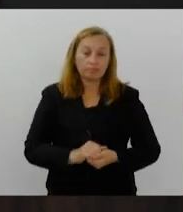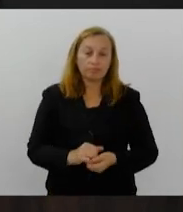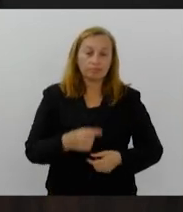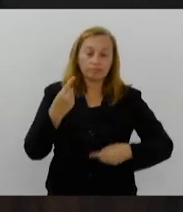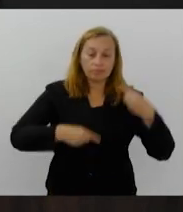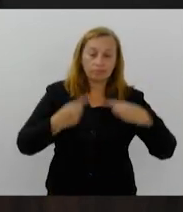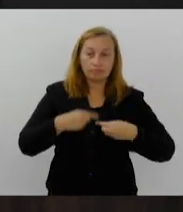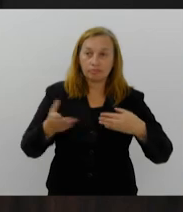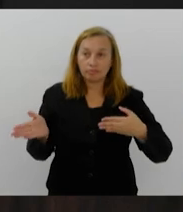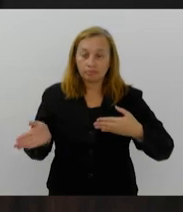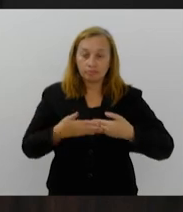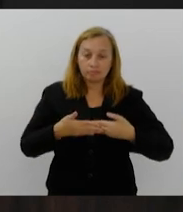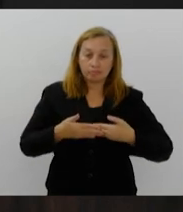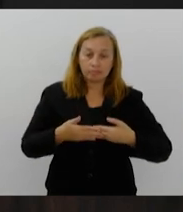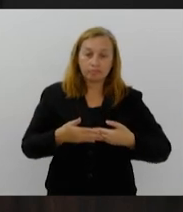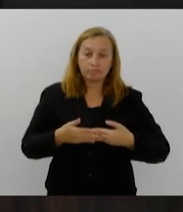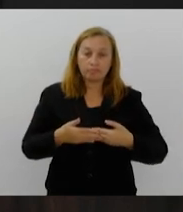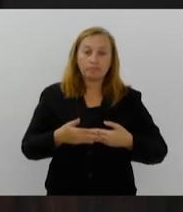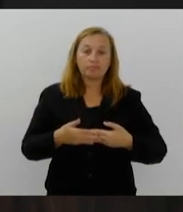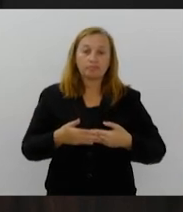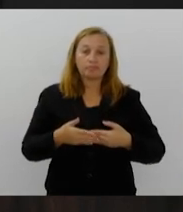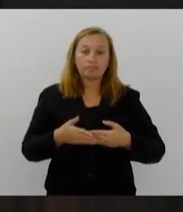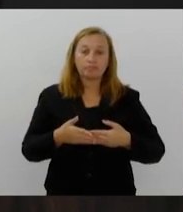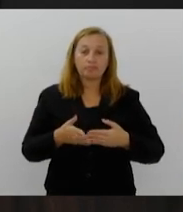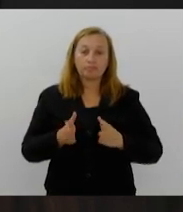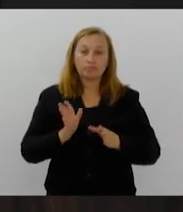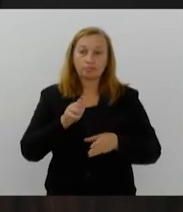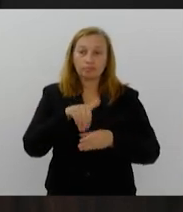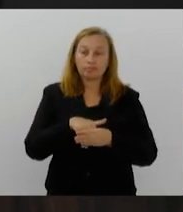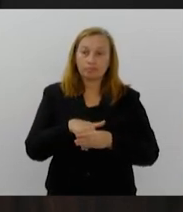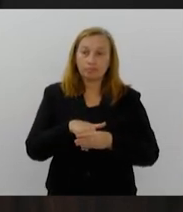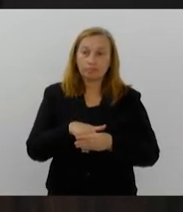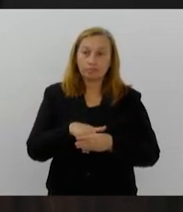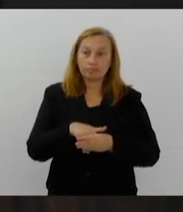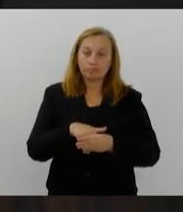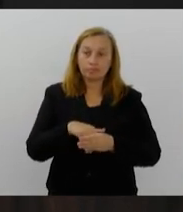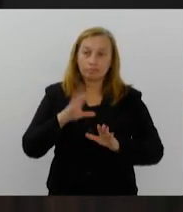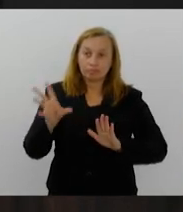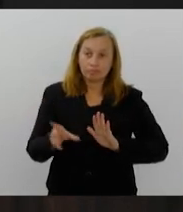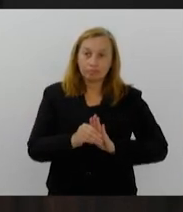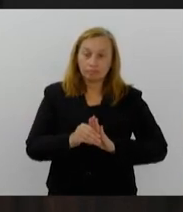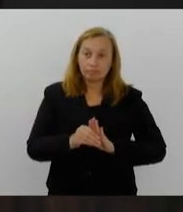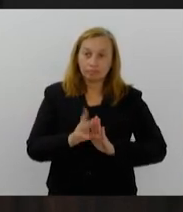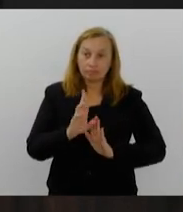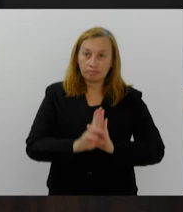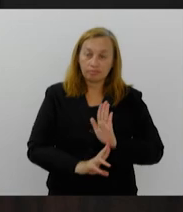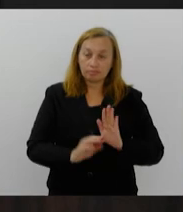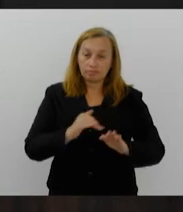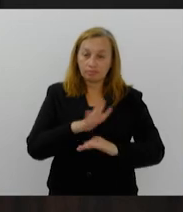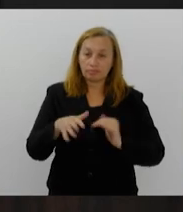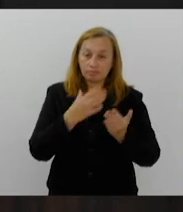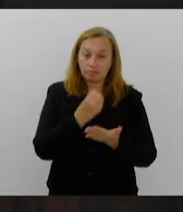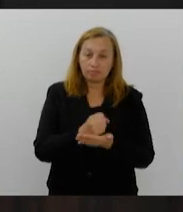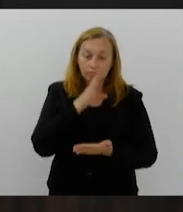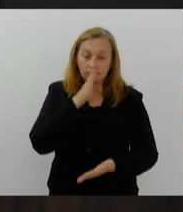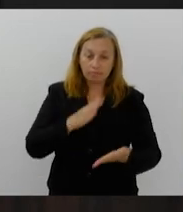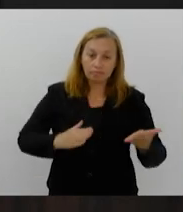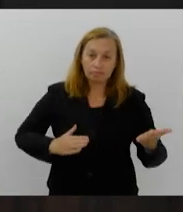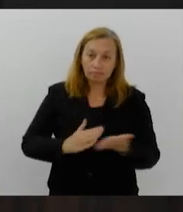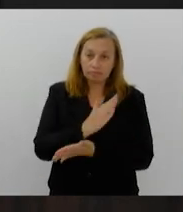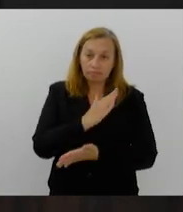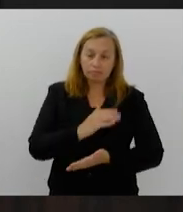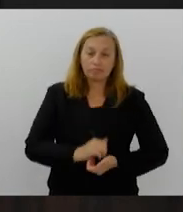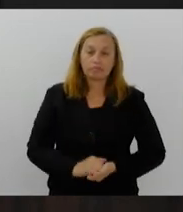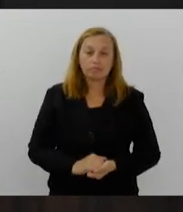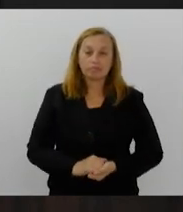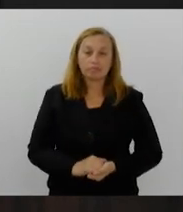queira discutir, encerrada a discussão. Em votação, a emenda de redação. Os senhores que aprovam permaneçam como